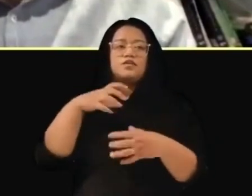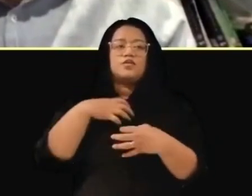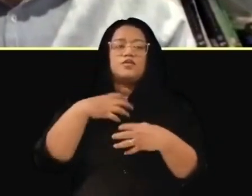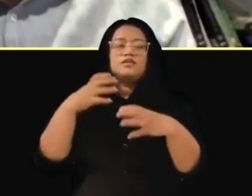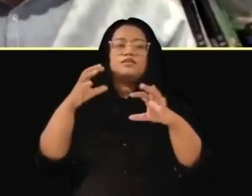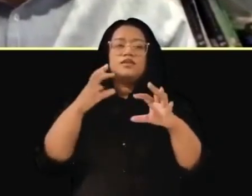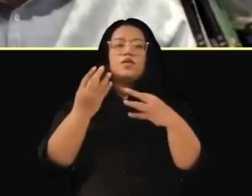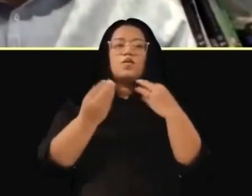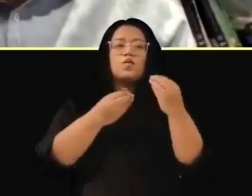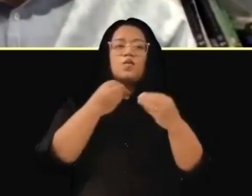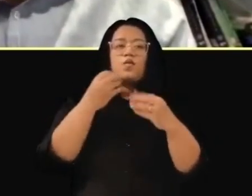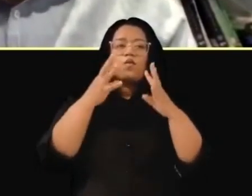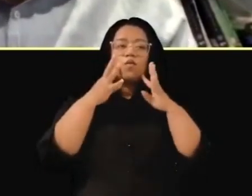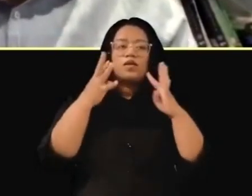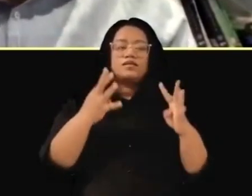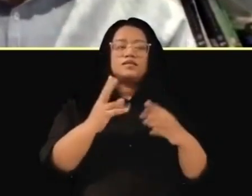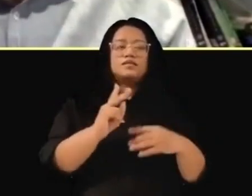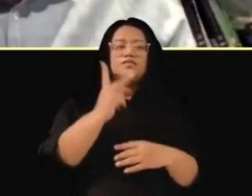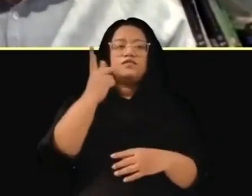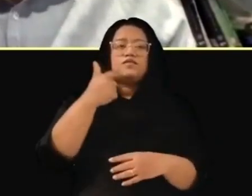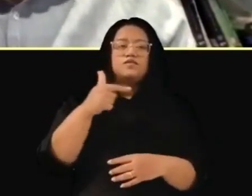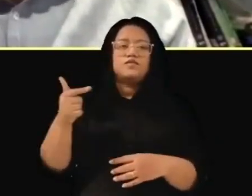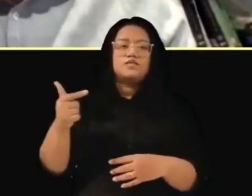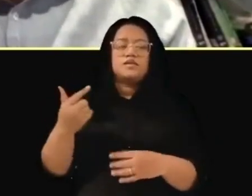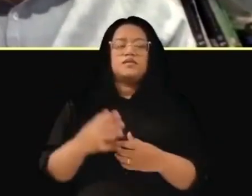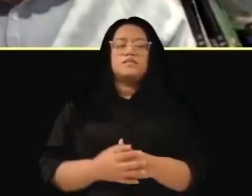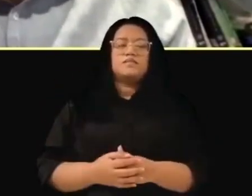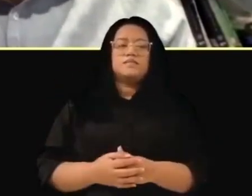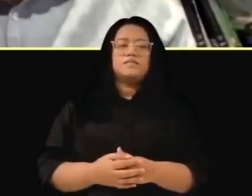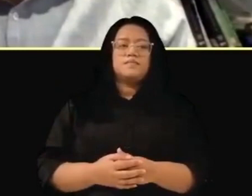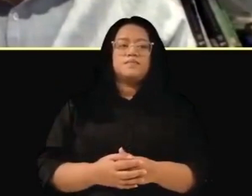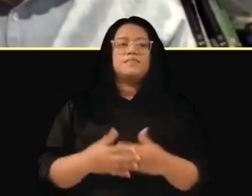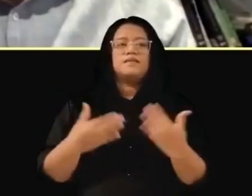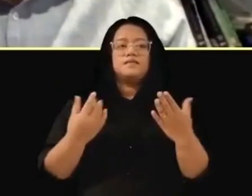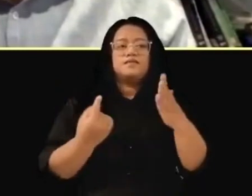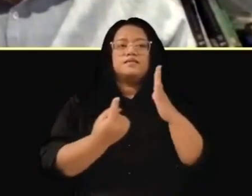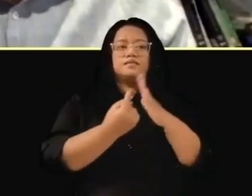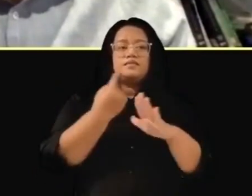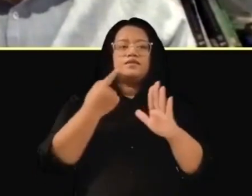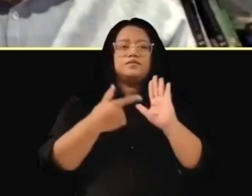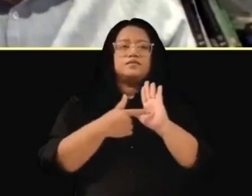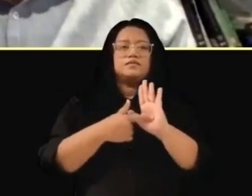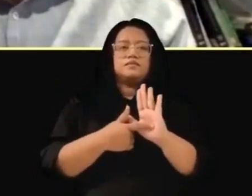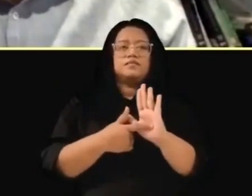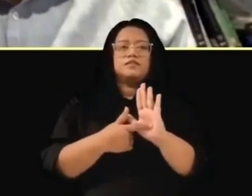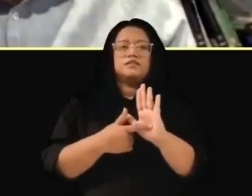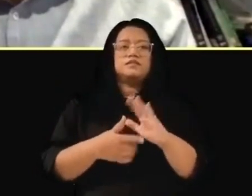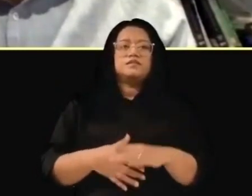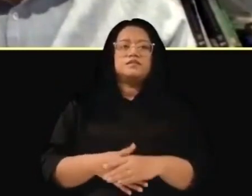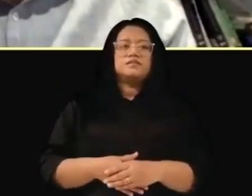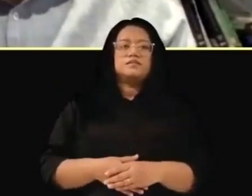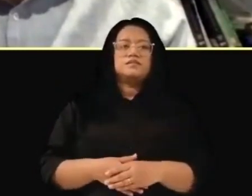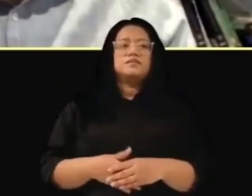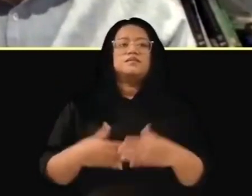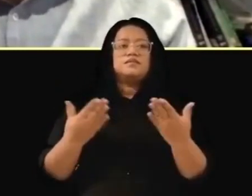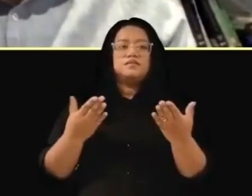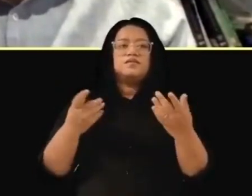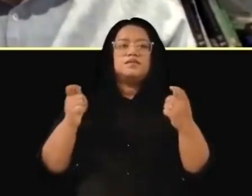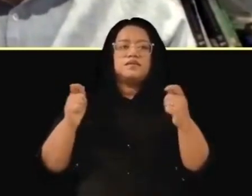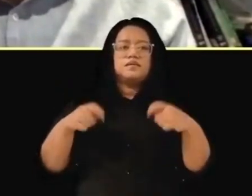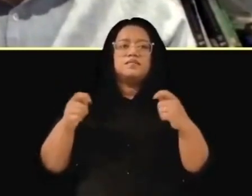Terra, no futuro, qual planeta seria? Enfim, essa é a pergunta que está posta. Então, eu diria que, de fato, é possível, sim,